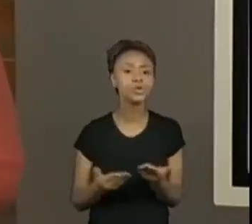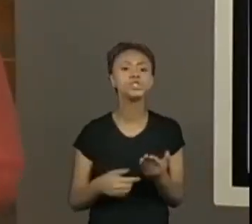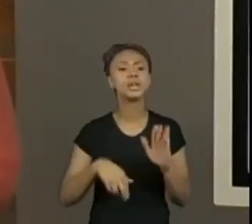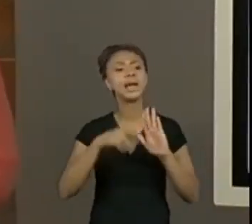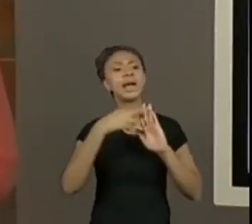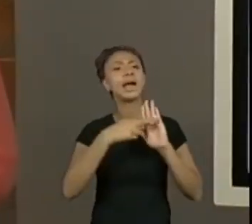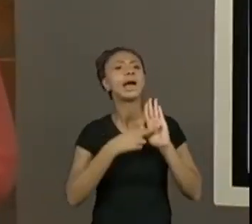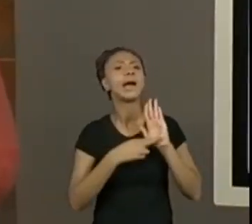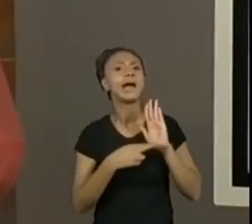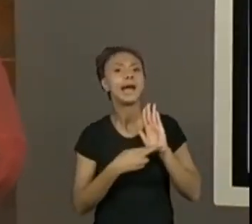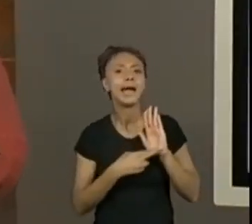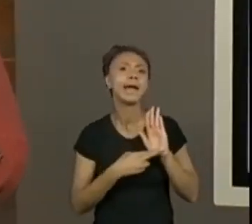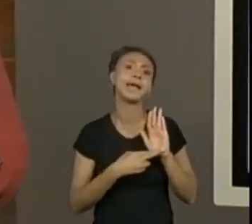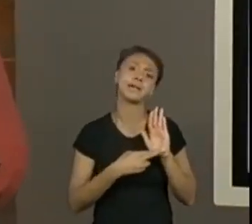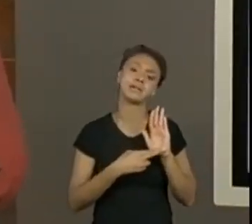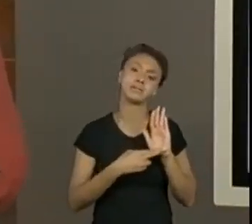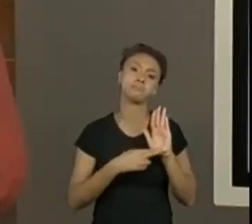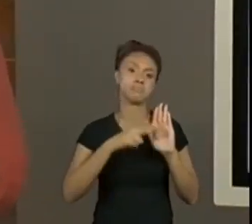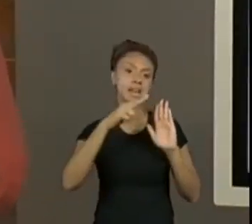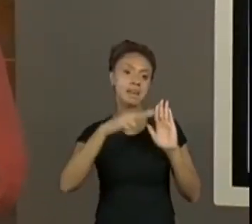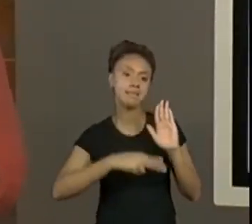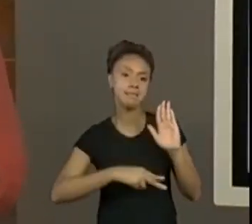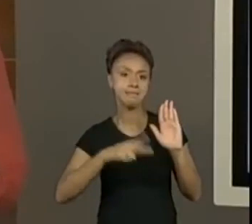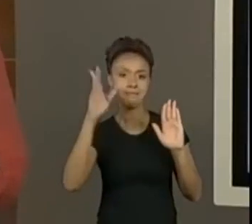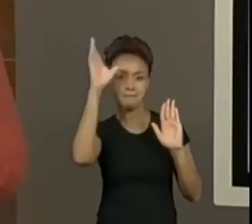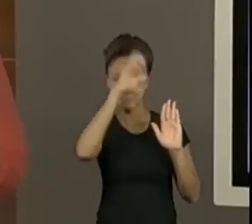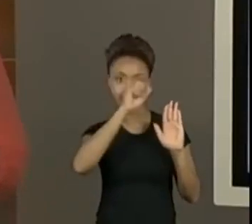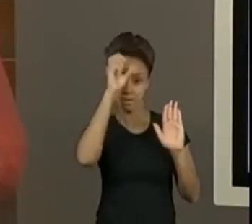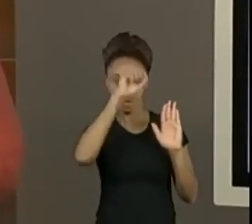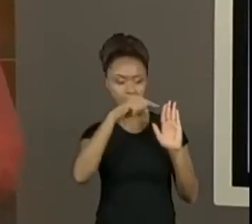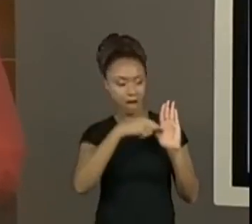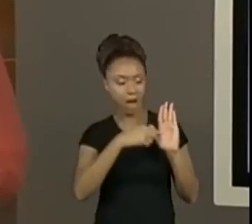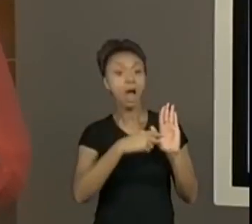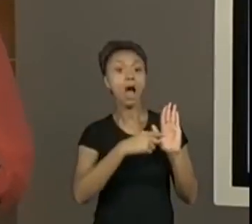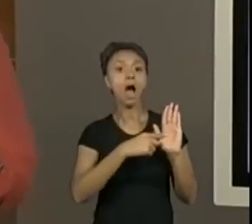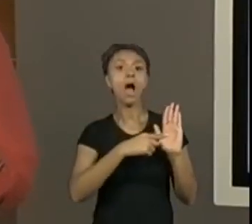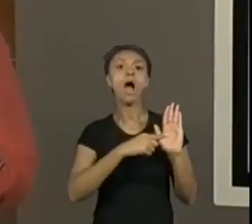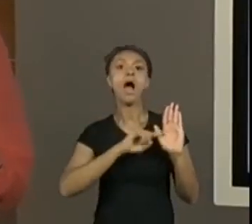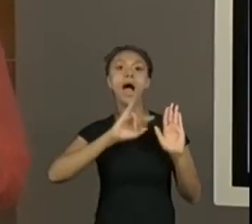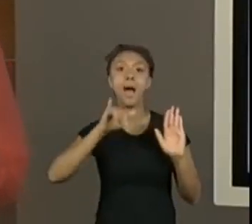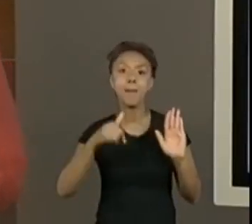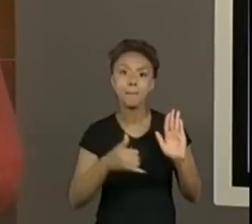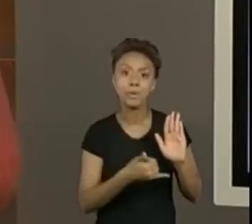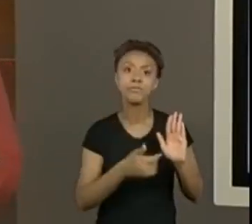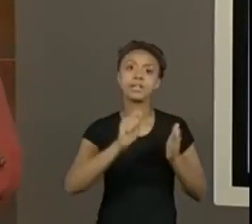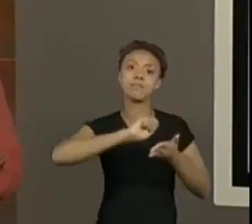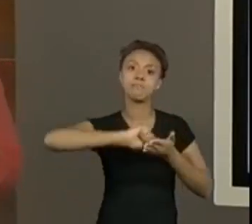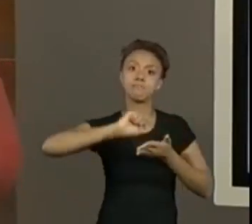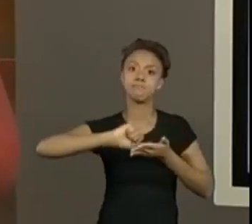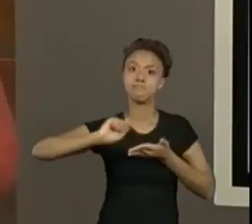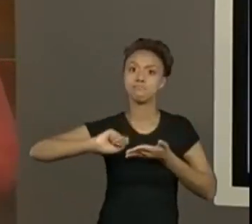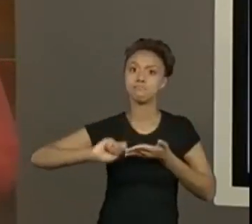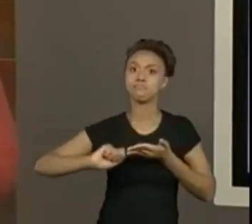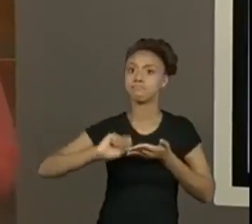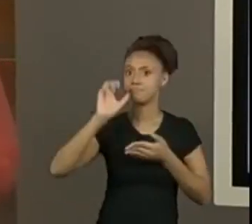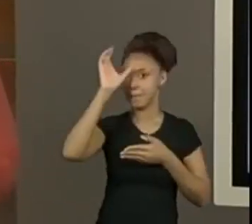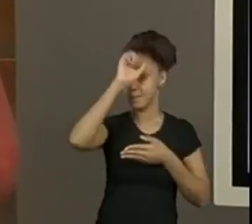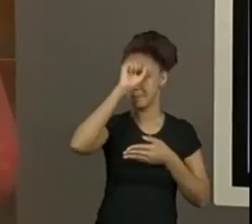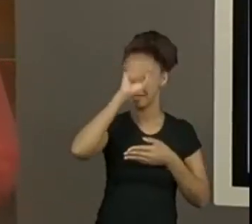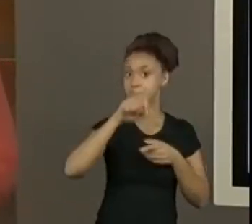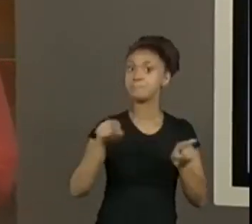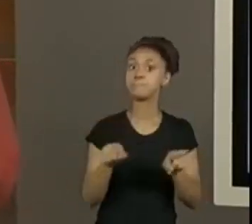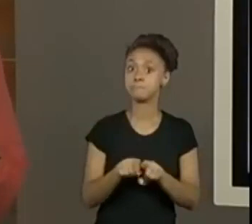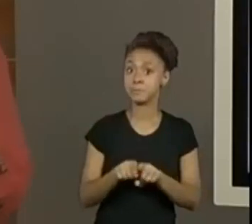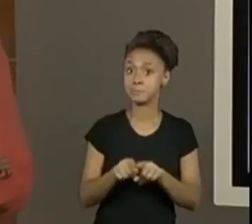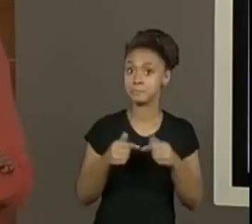regras do jogo queimada e a partir dessas regras a gente vai estudar um pouquinho de ortografia, a partir dessas regras, tá